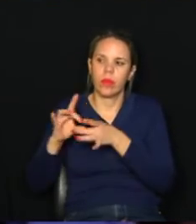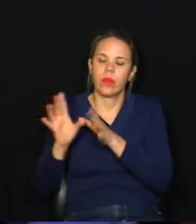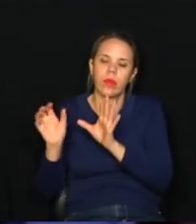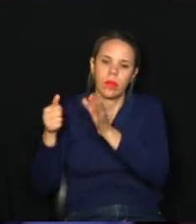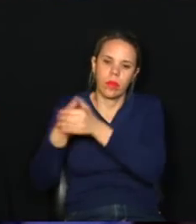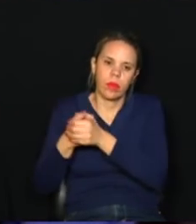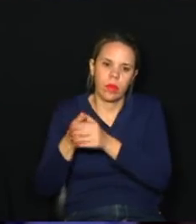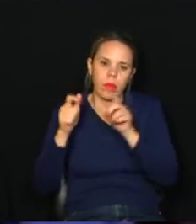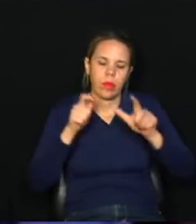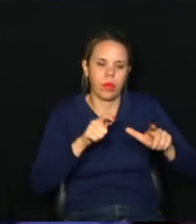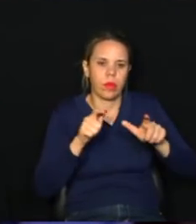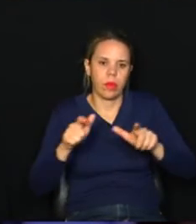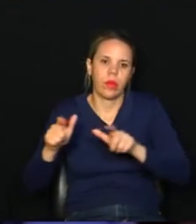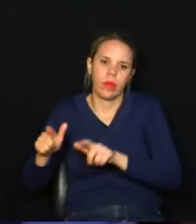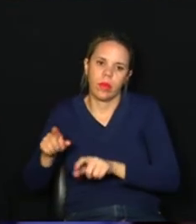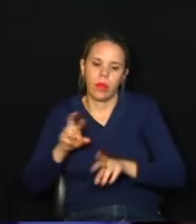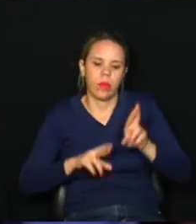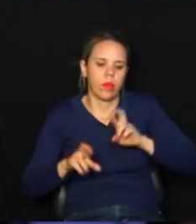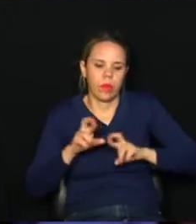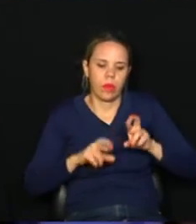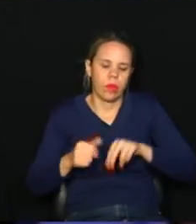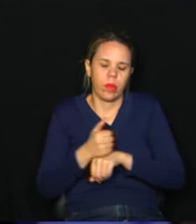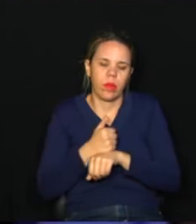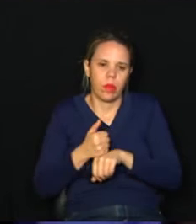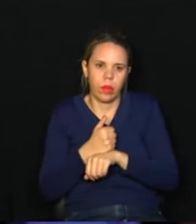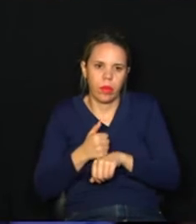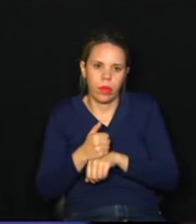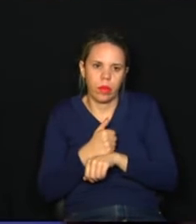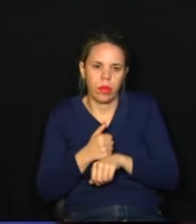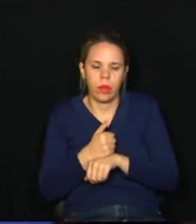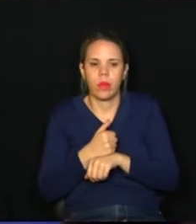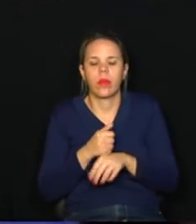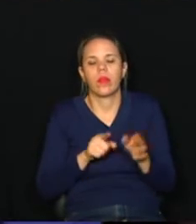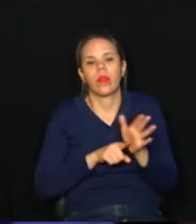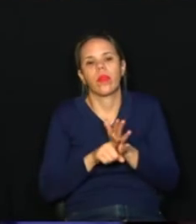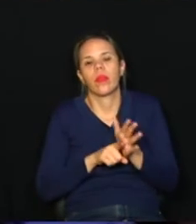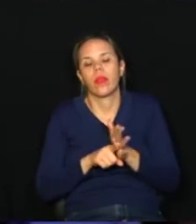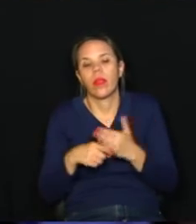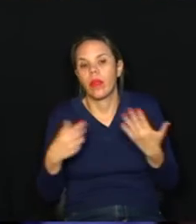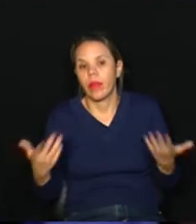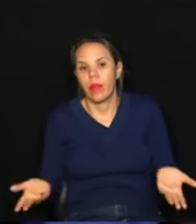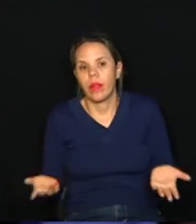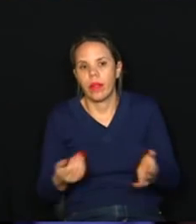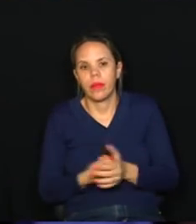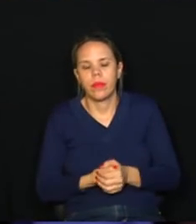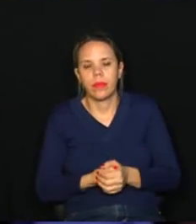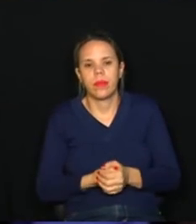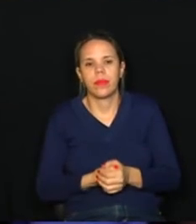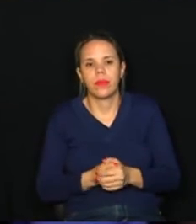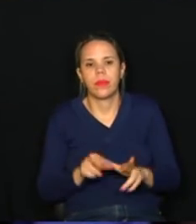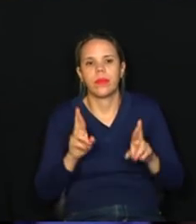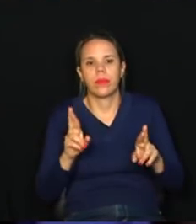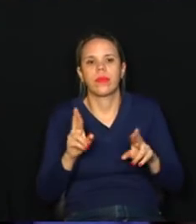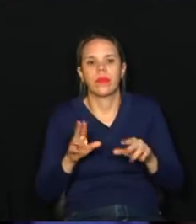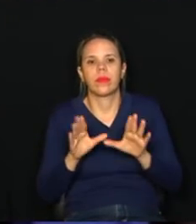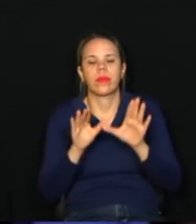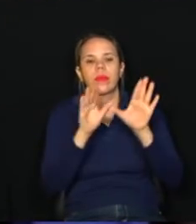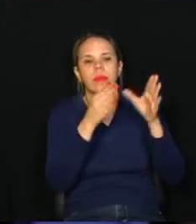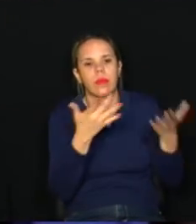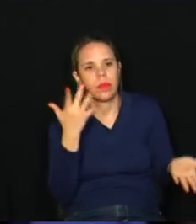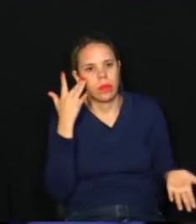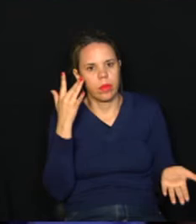escondida nos laboratórios, nos campos de pesquisa, esperando para voar. Eu acho